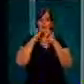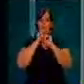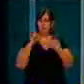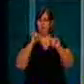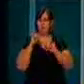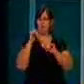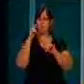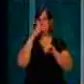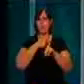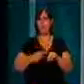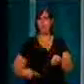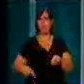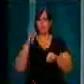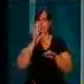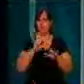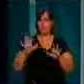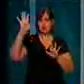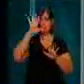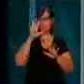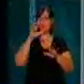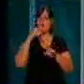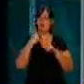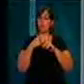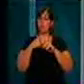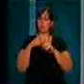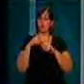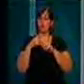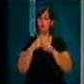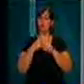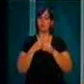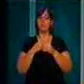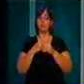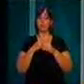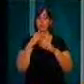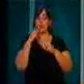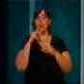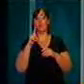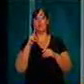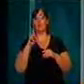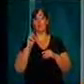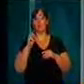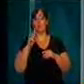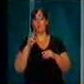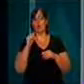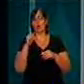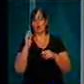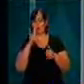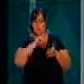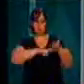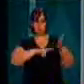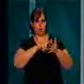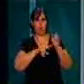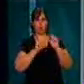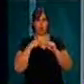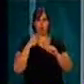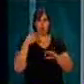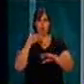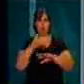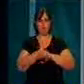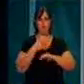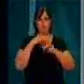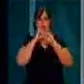uma representação nos seguintes termos. Senhor Procurador-Geral, venho por meio desta manifestar a minha